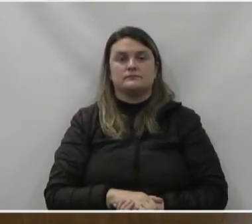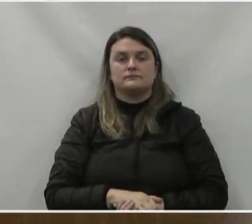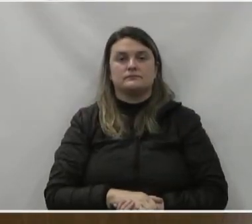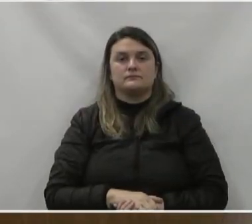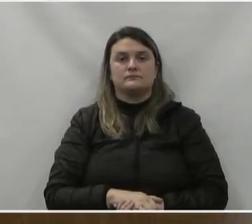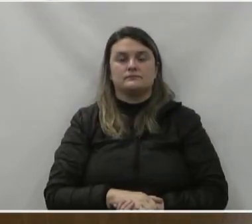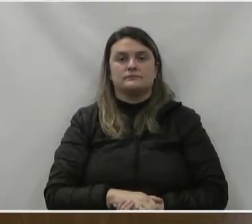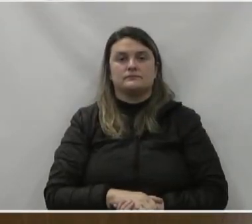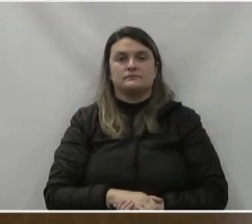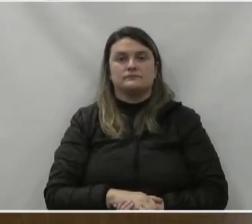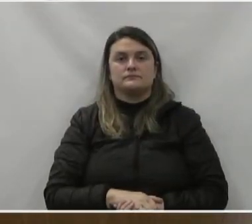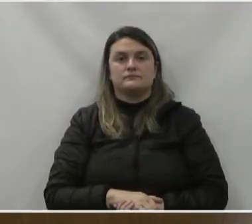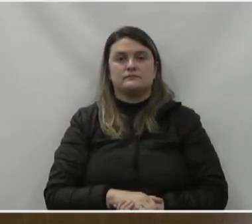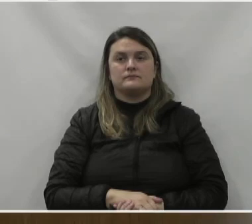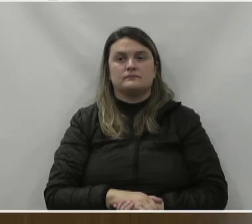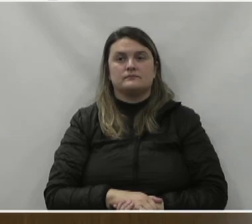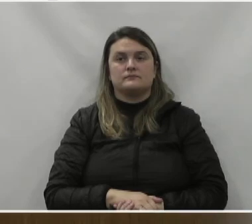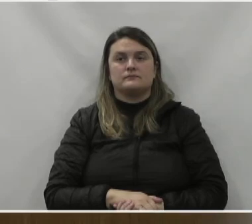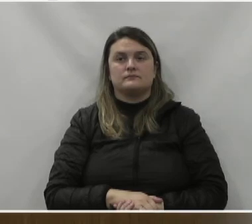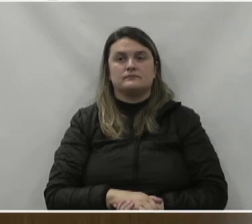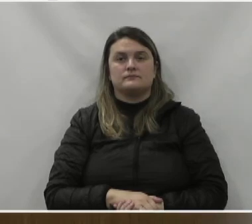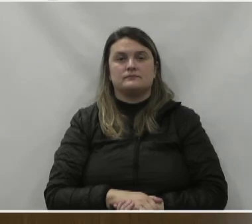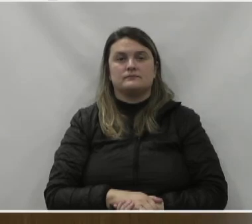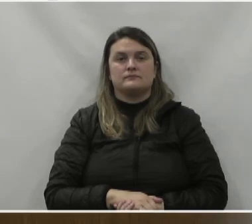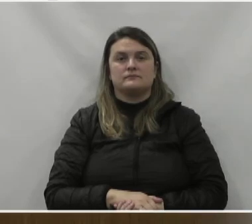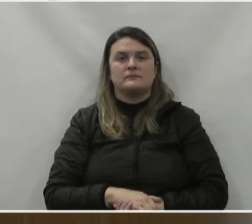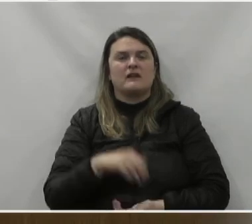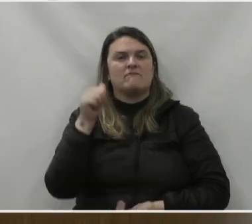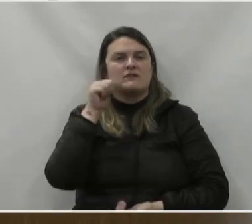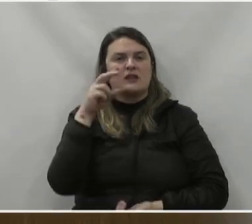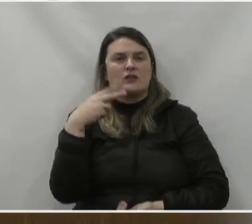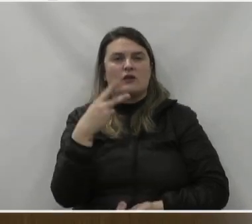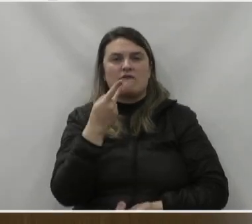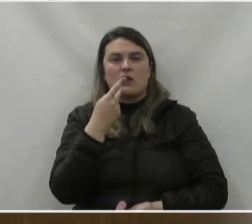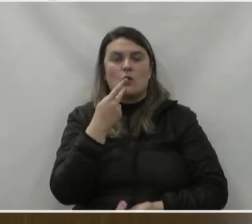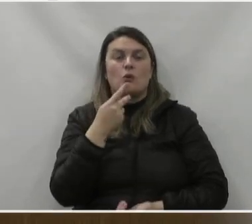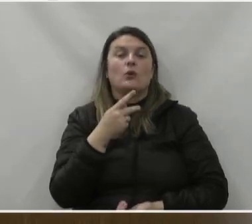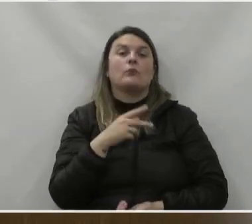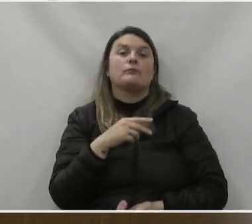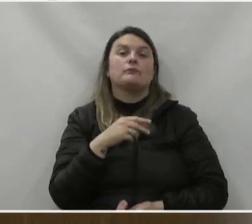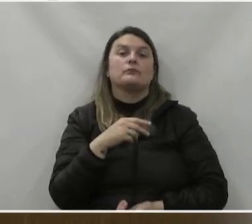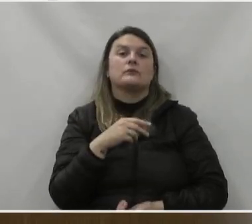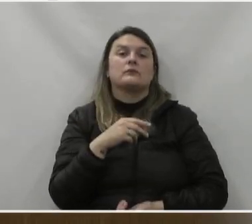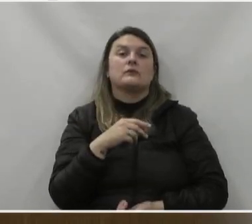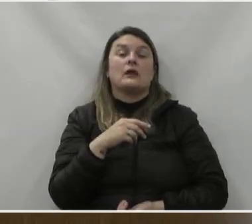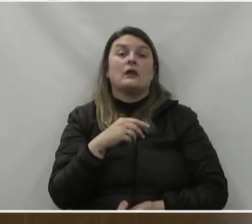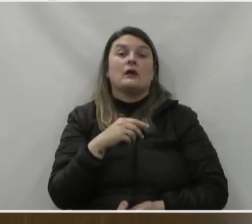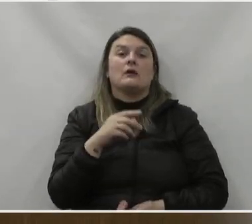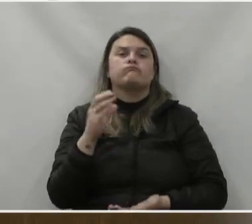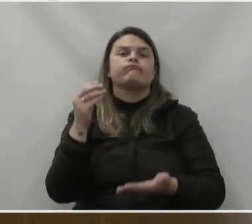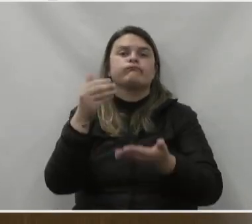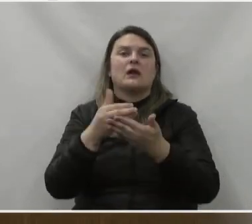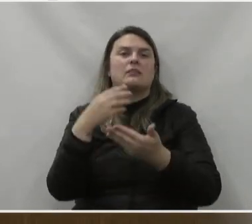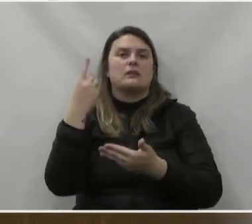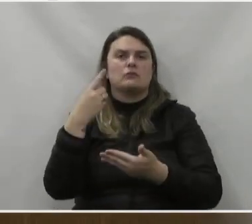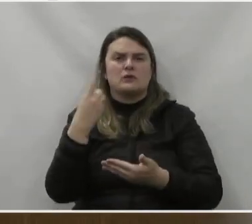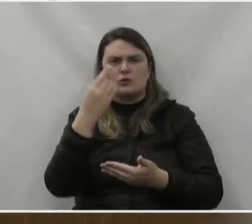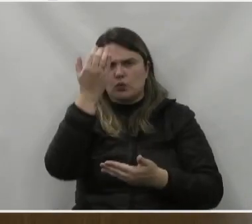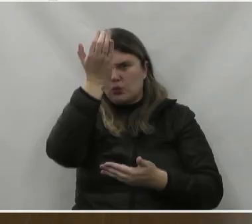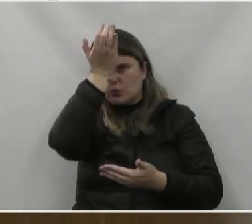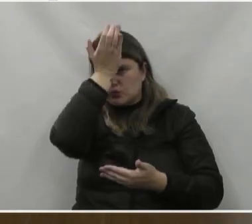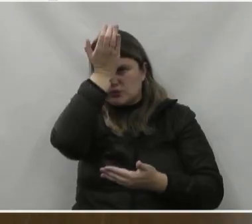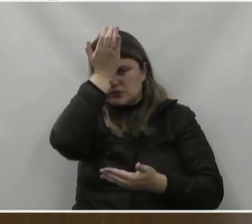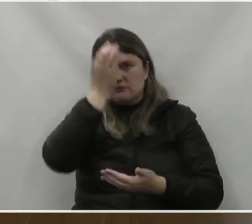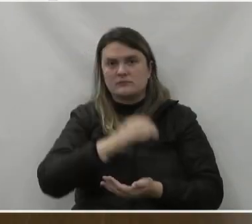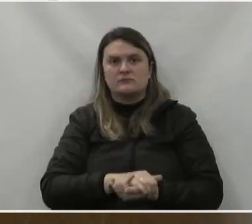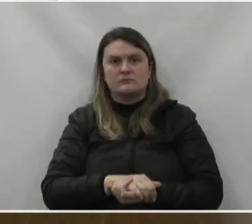Então, eu quero dizer aqui para não... A vereadora falou, né, para não contar com os inúmeros recursos do deputado Ussen, porque você sabe,